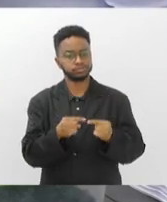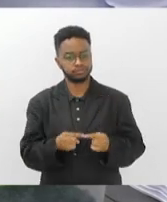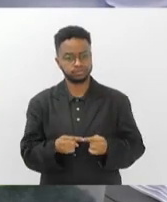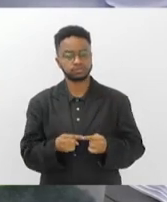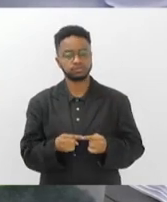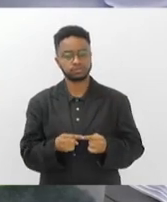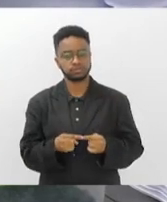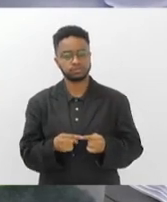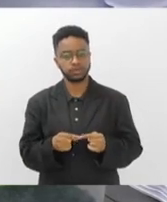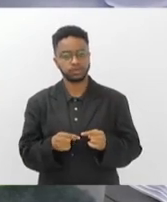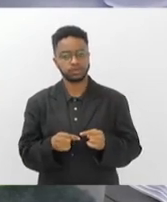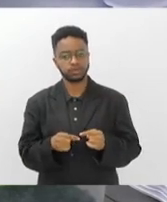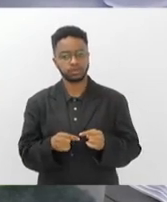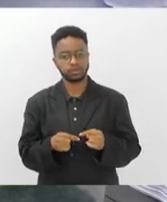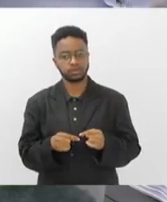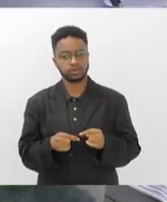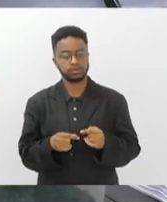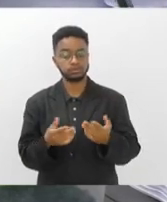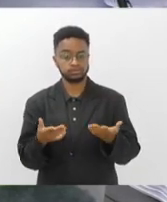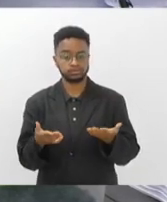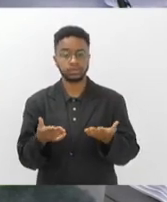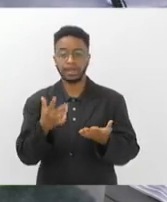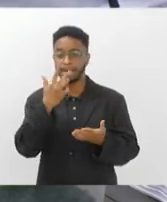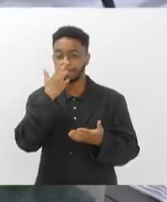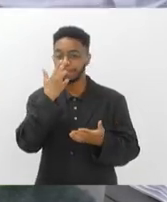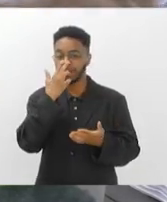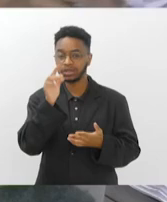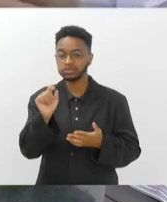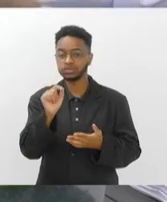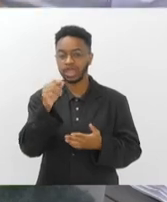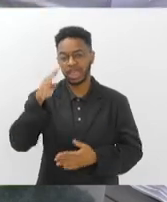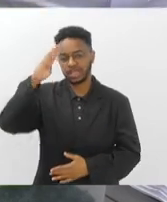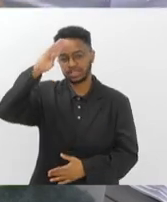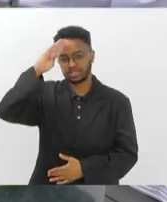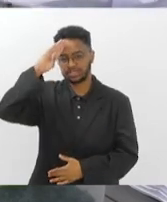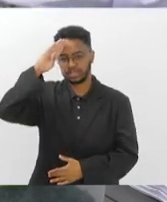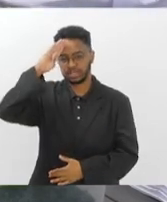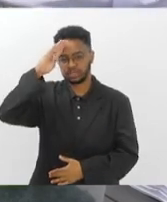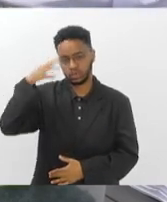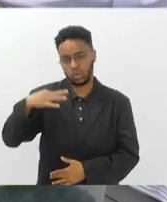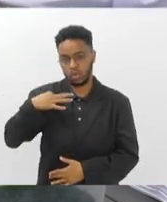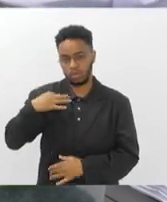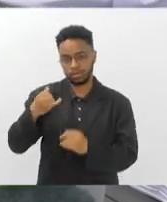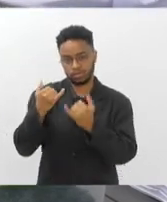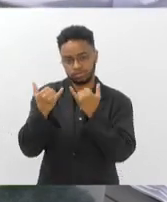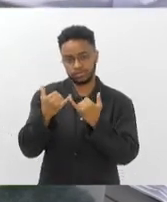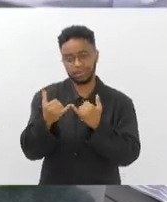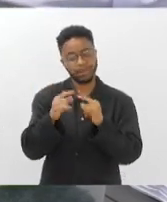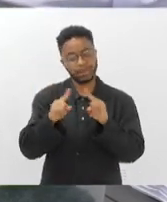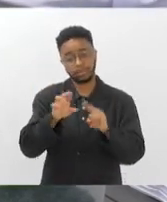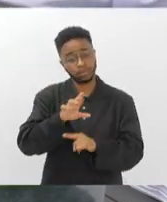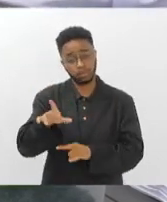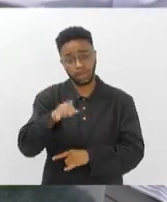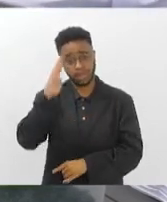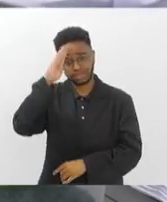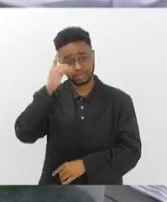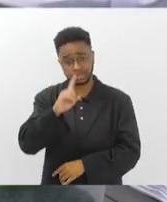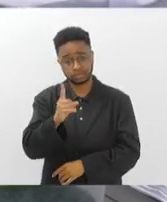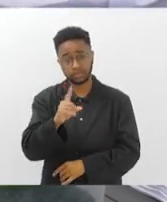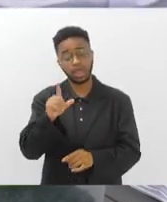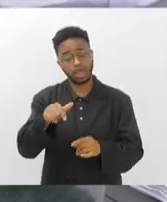uniformizado com camuflado, etc. Você pensava que era exército. Não, não era exército, eram